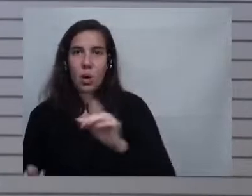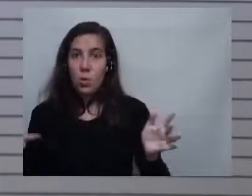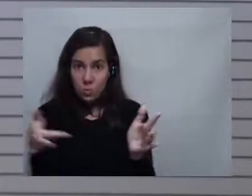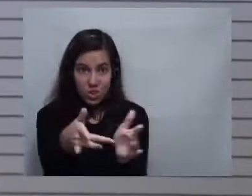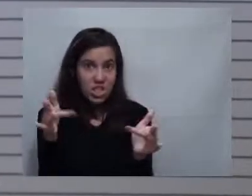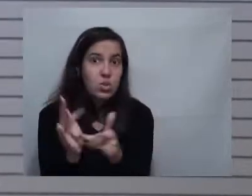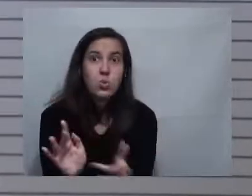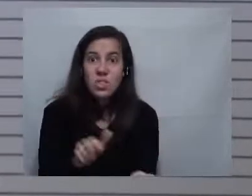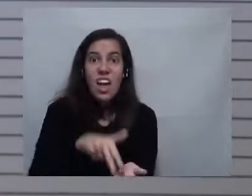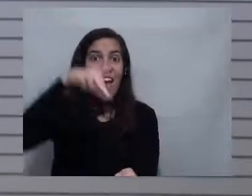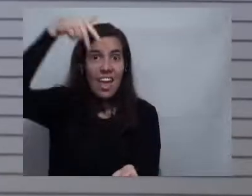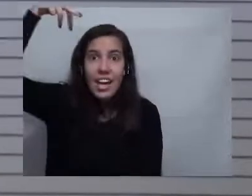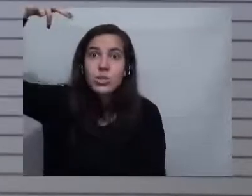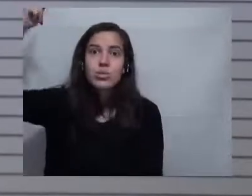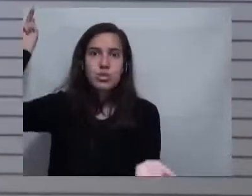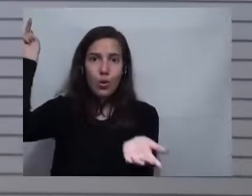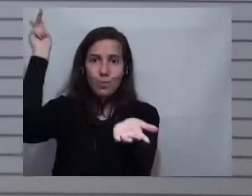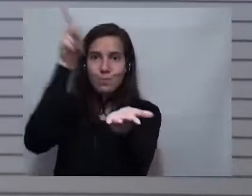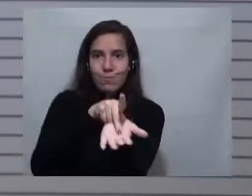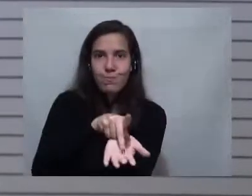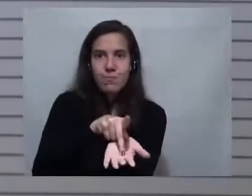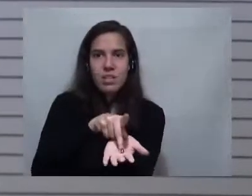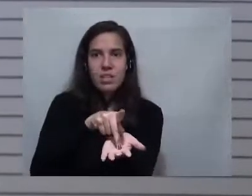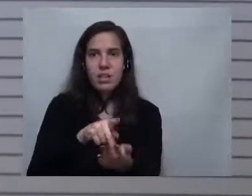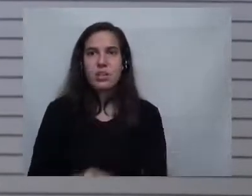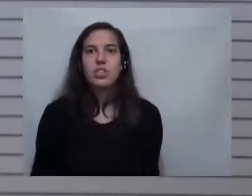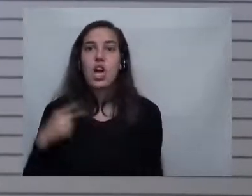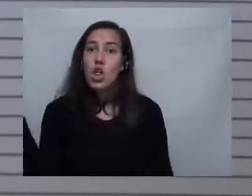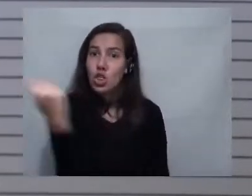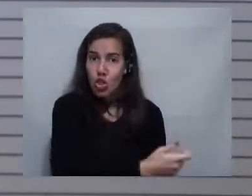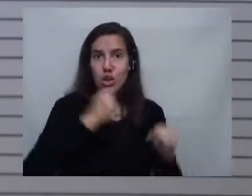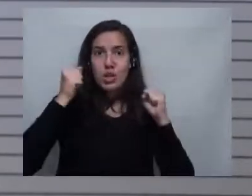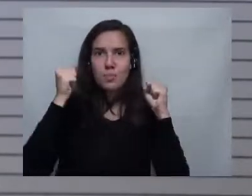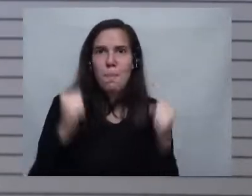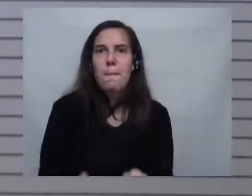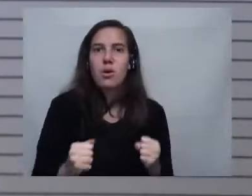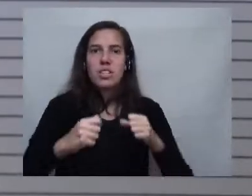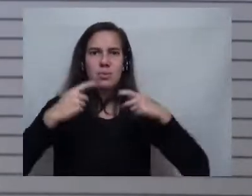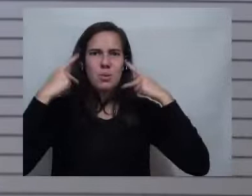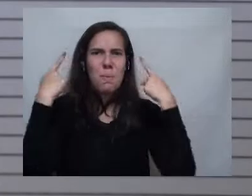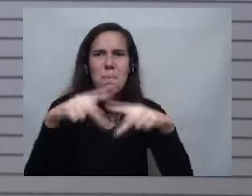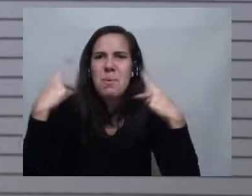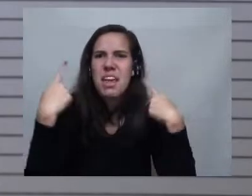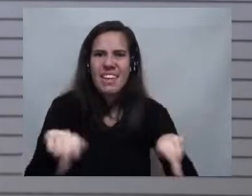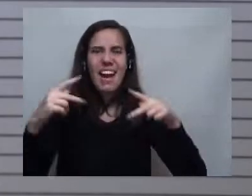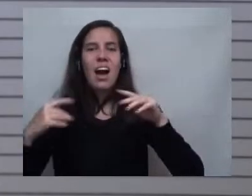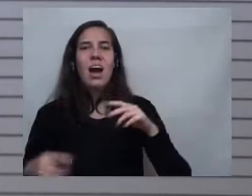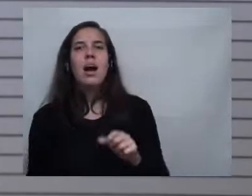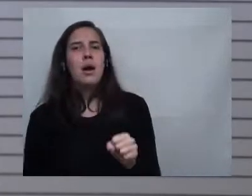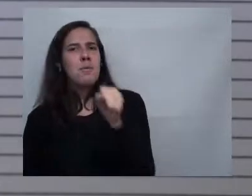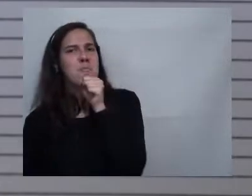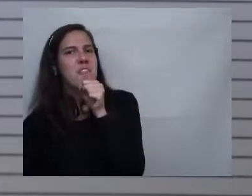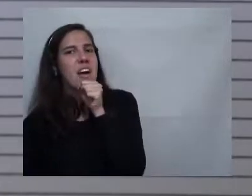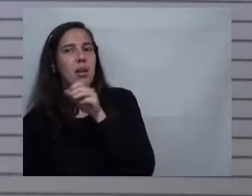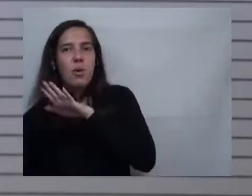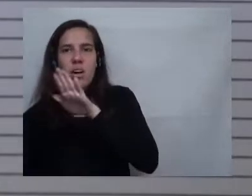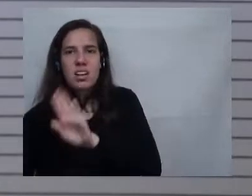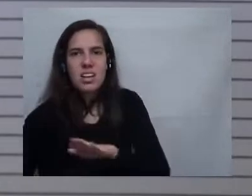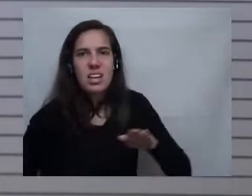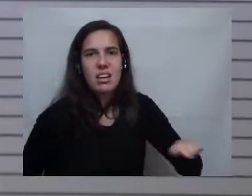Oi e aí a gente pode pegar o play doso para criança